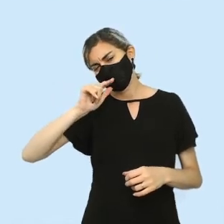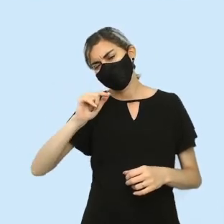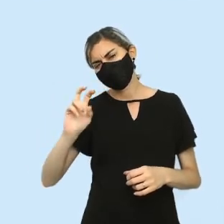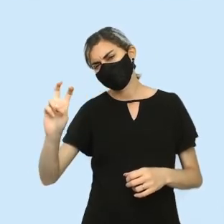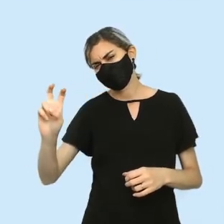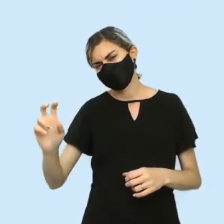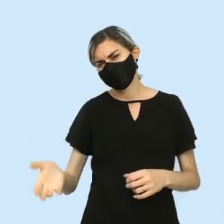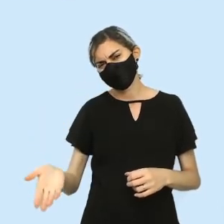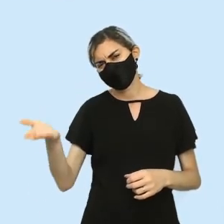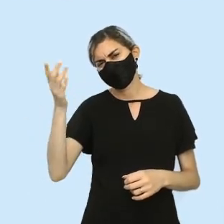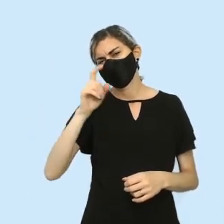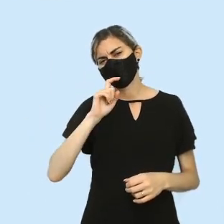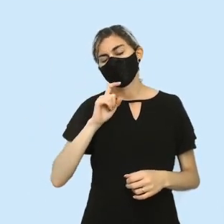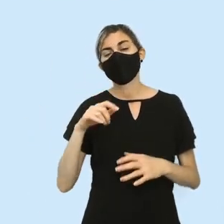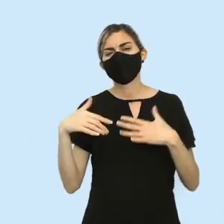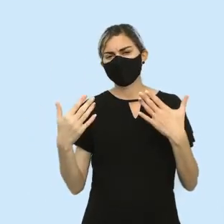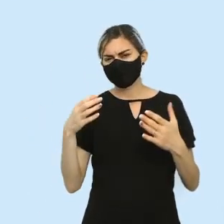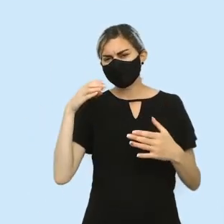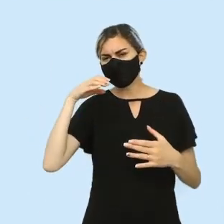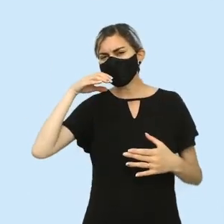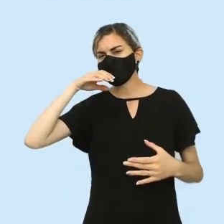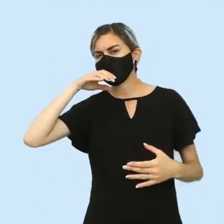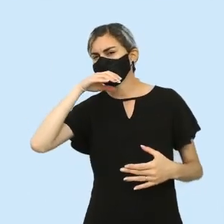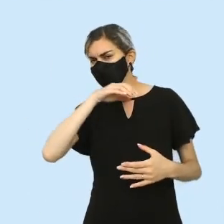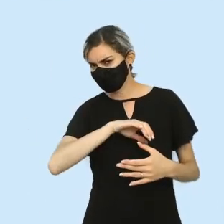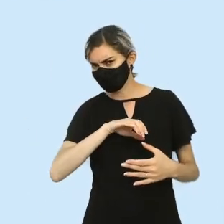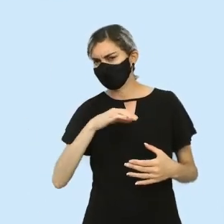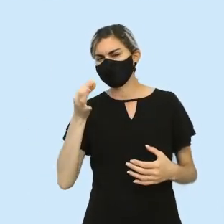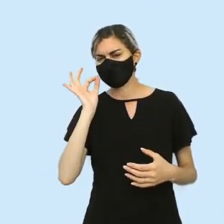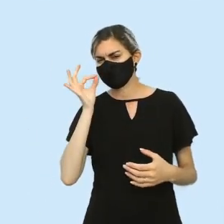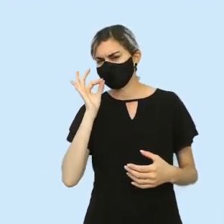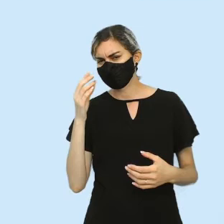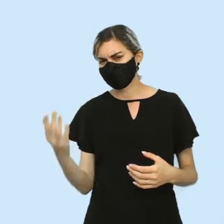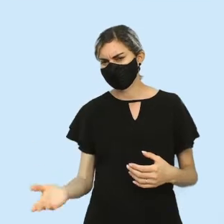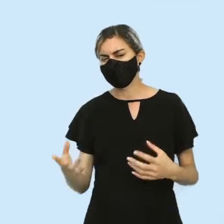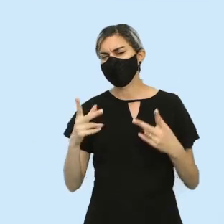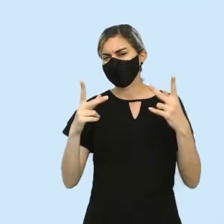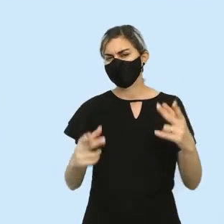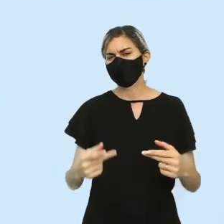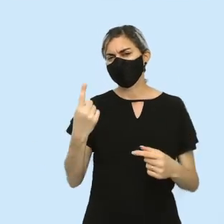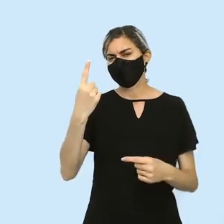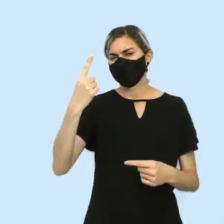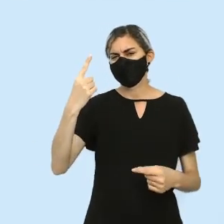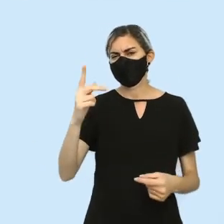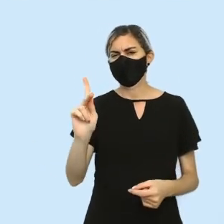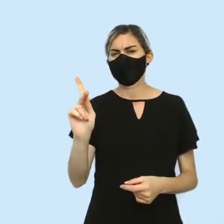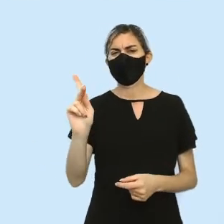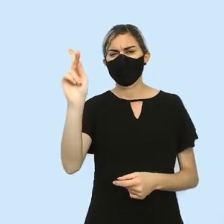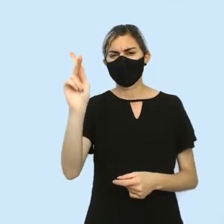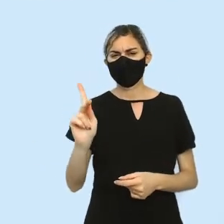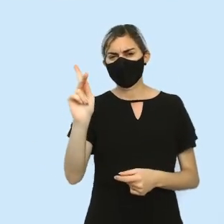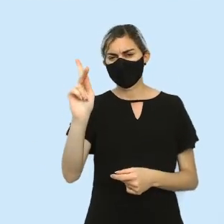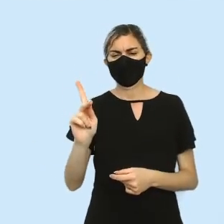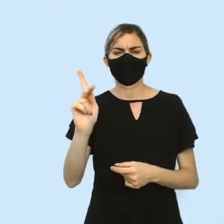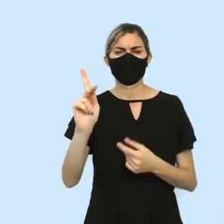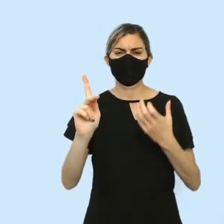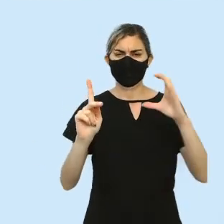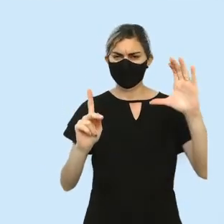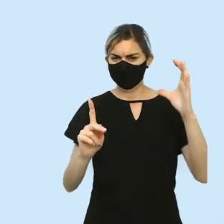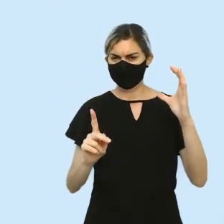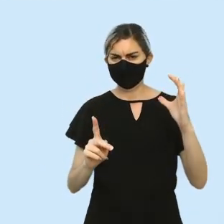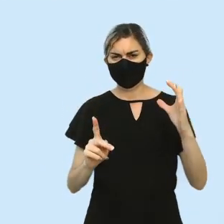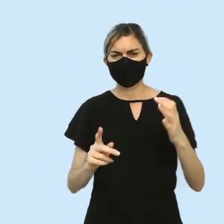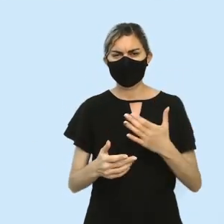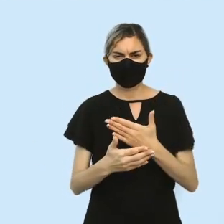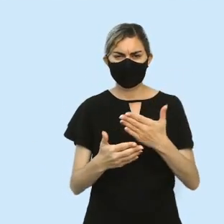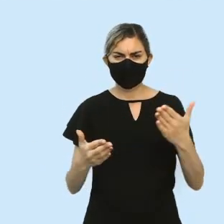Celsius. Considere que o calor específico do chá é igual a 1 caloria por grau Celsius. Povo